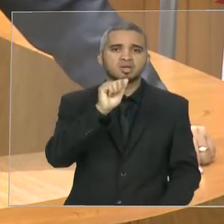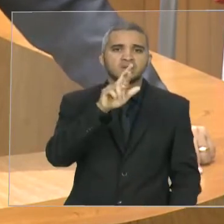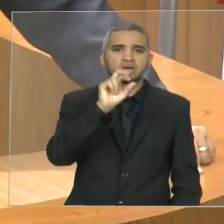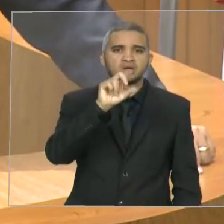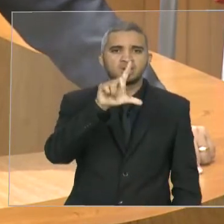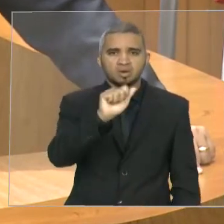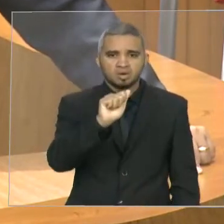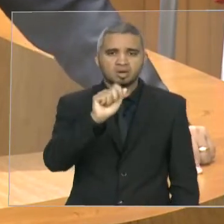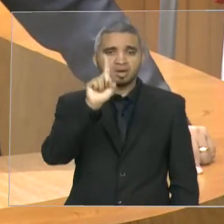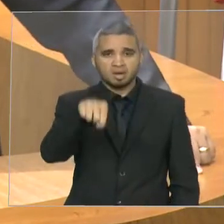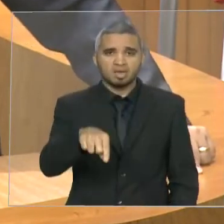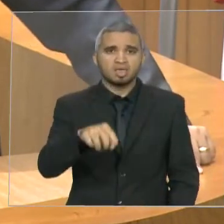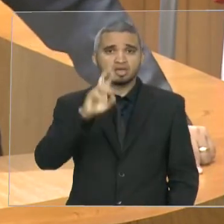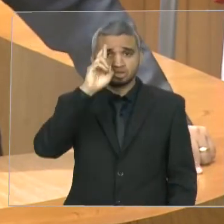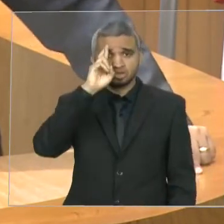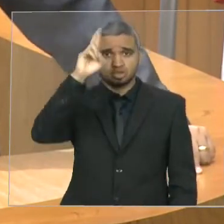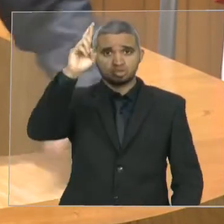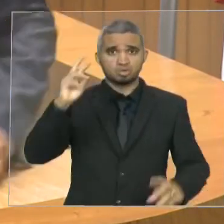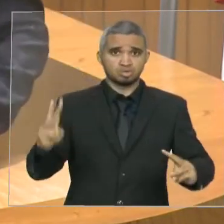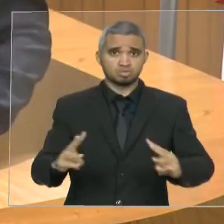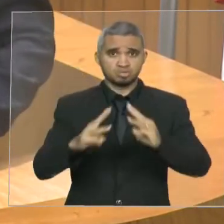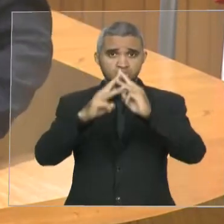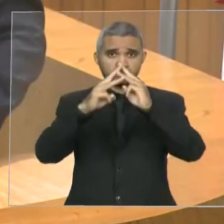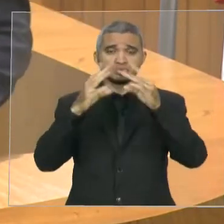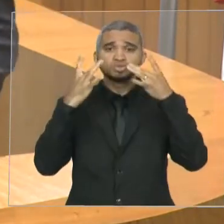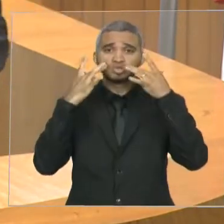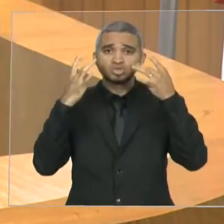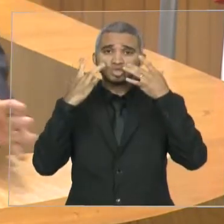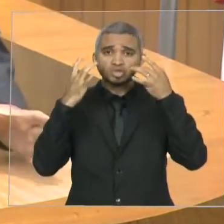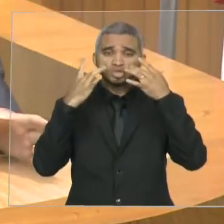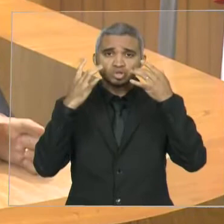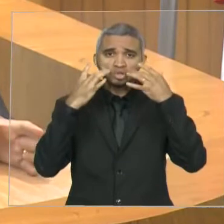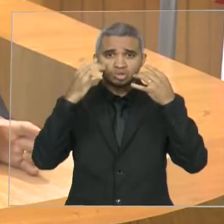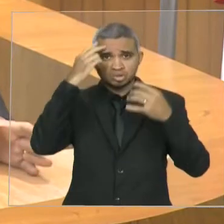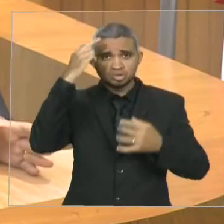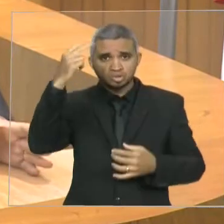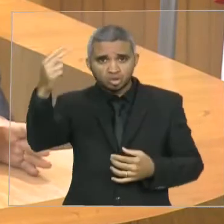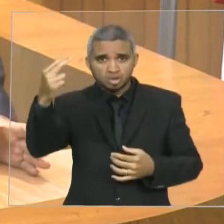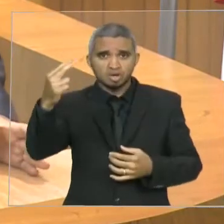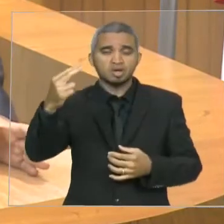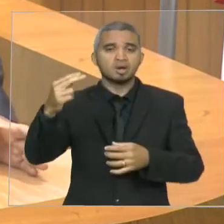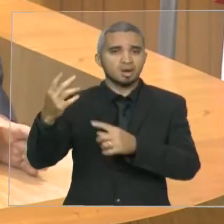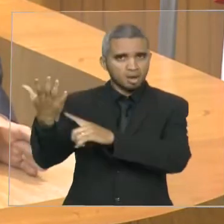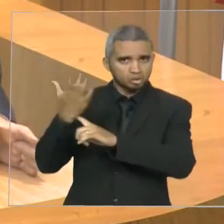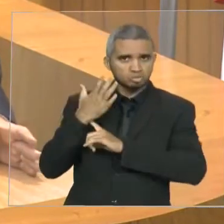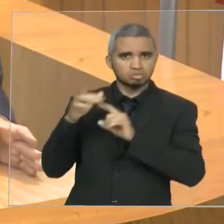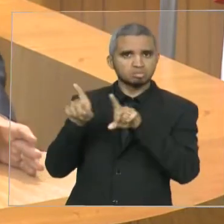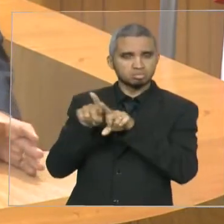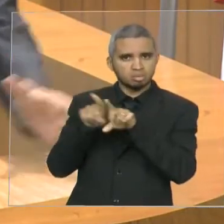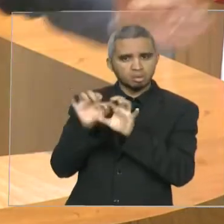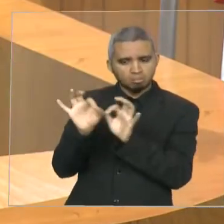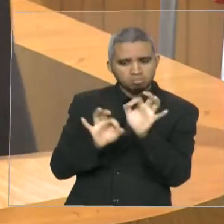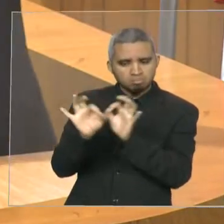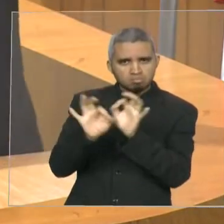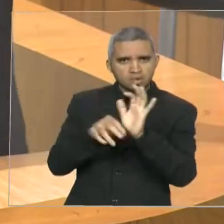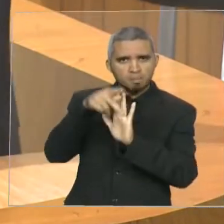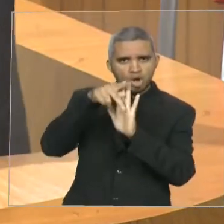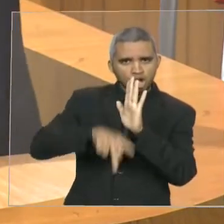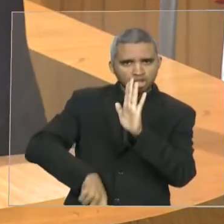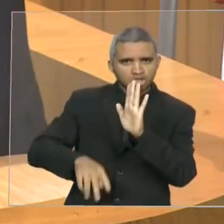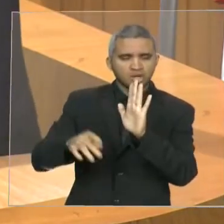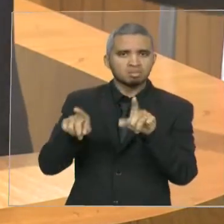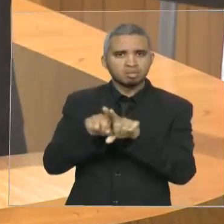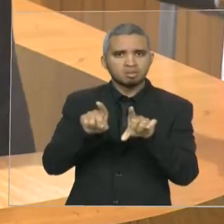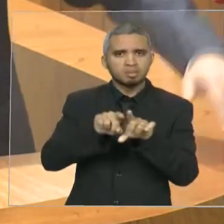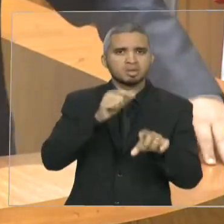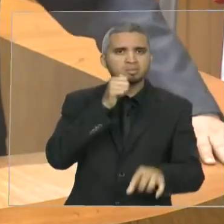e Artístico Maranhense, que está nos ajudando nesta elaboração de projeto, com a Lília